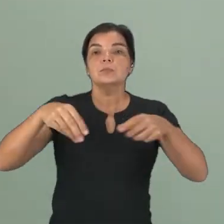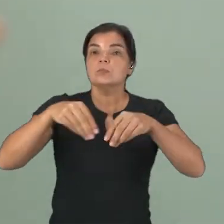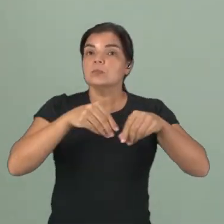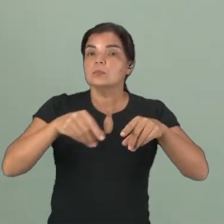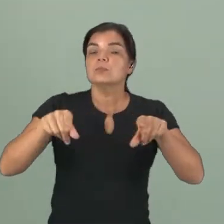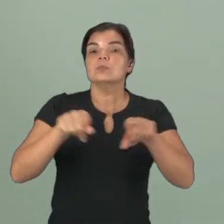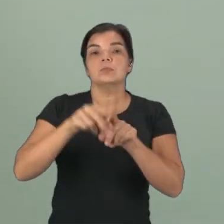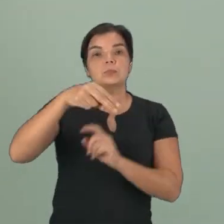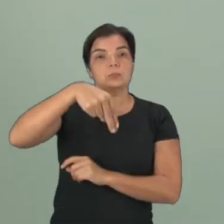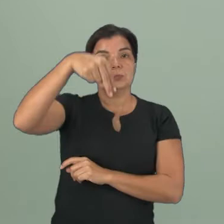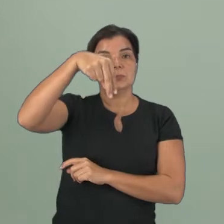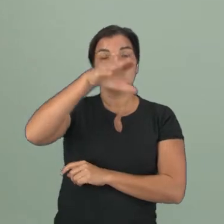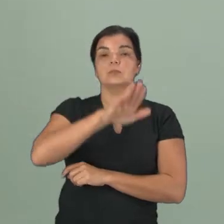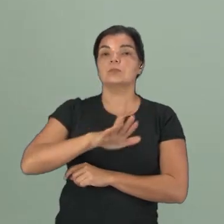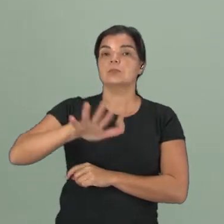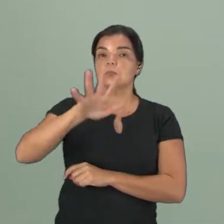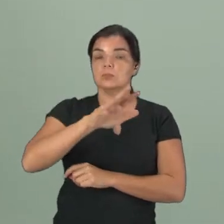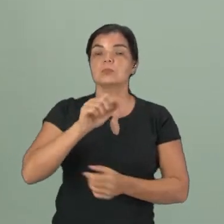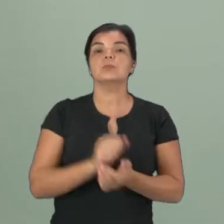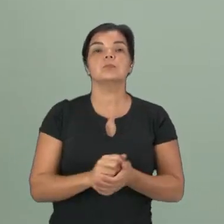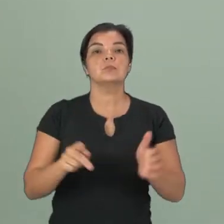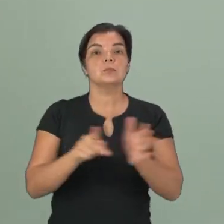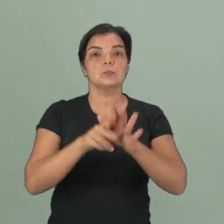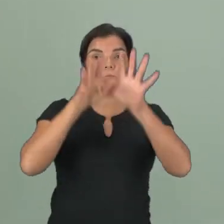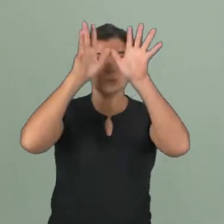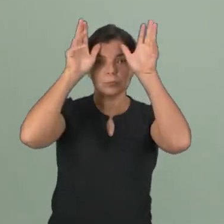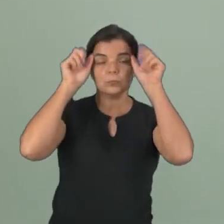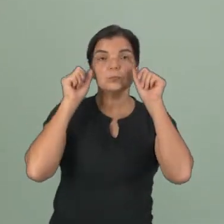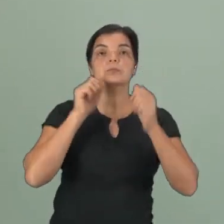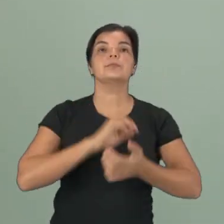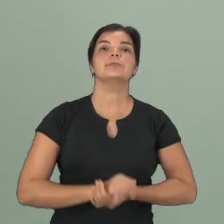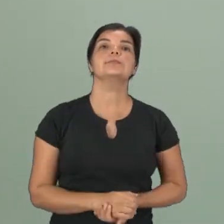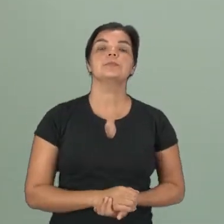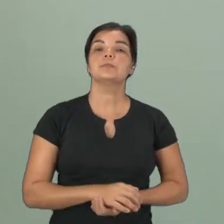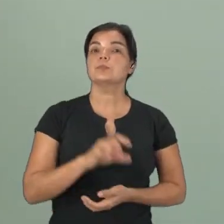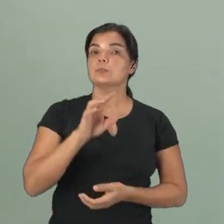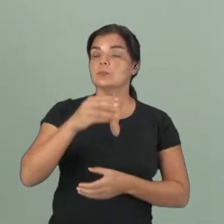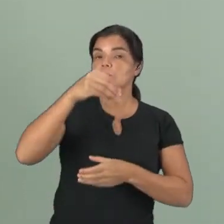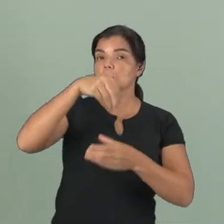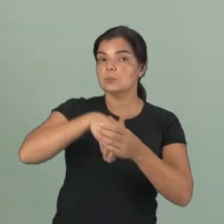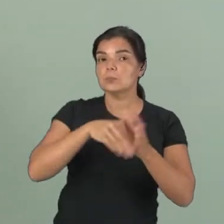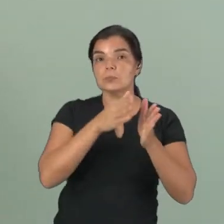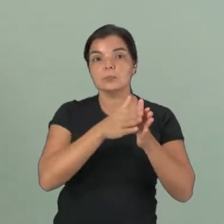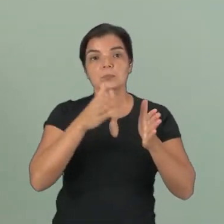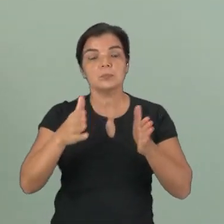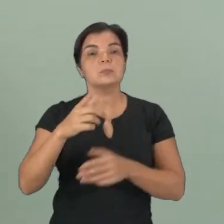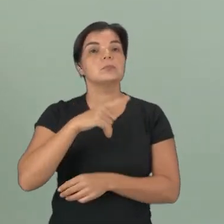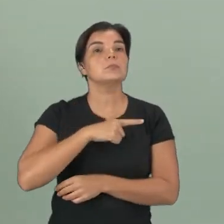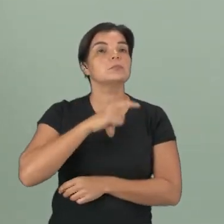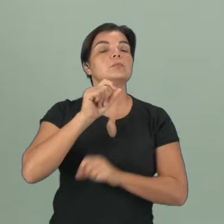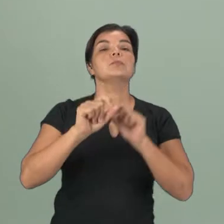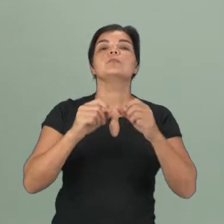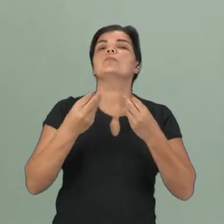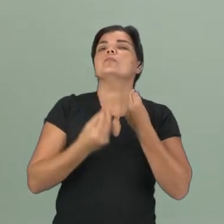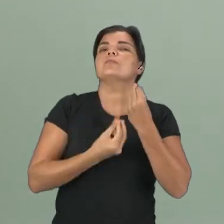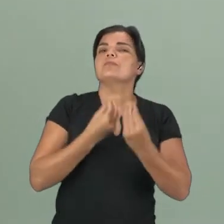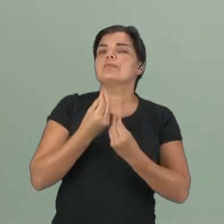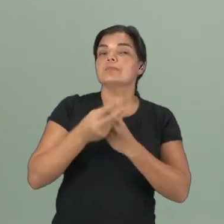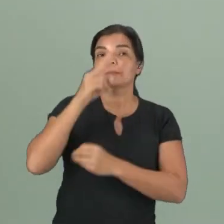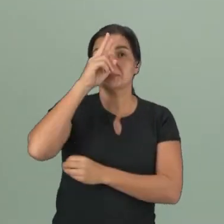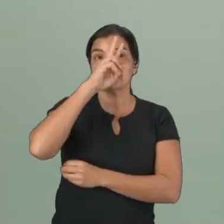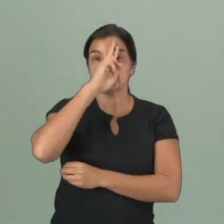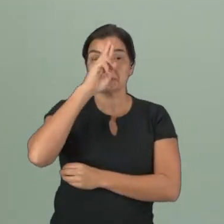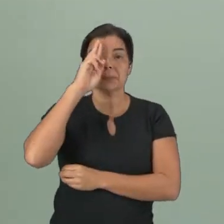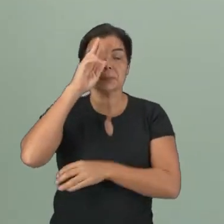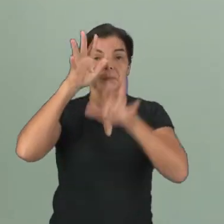do norte no geral e também do Acre em específico, certo? Só que aí dentro desse processo a gente vai entender como que a história